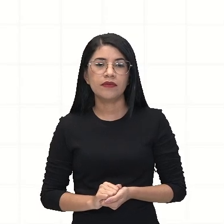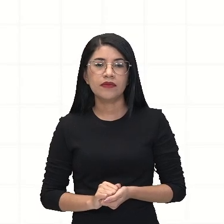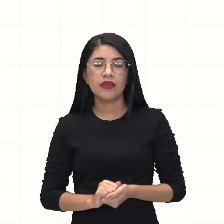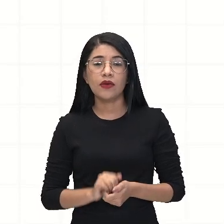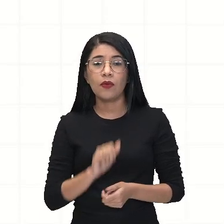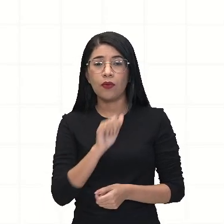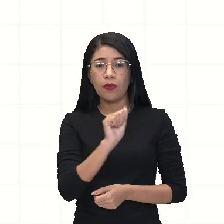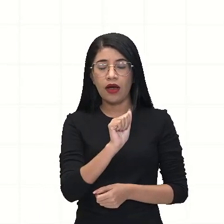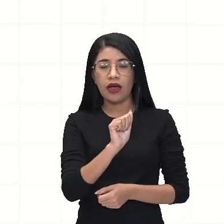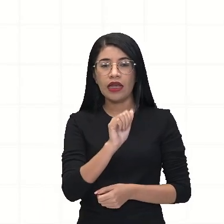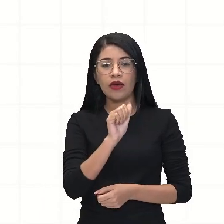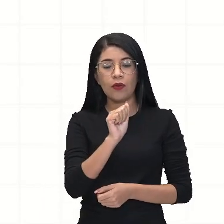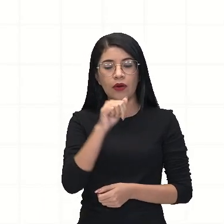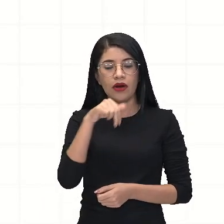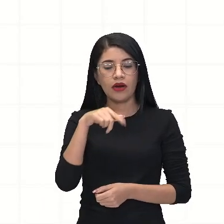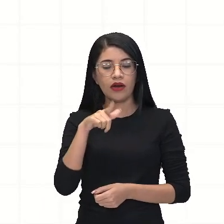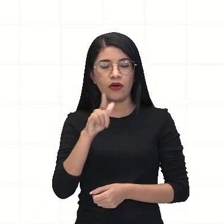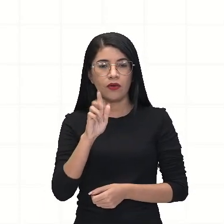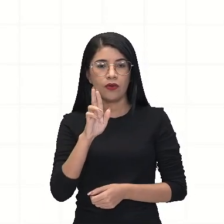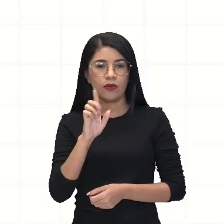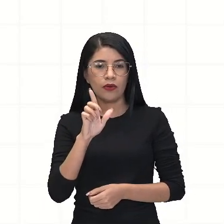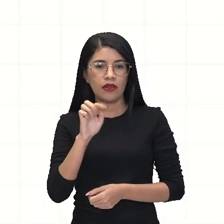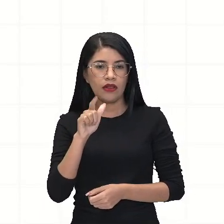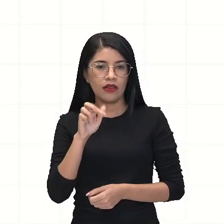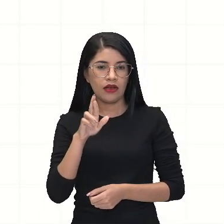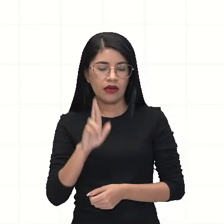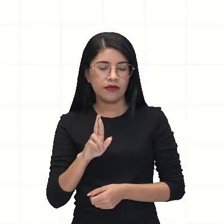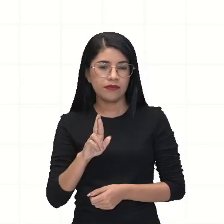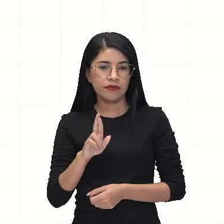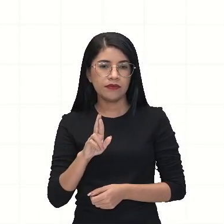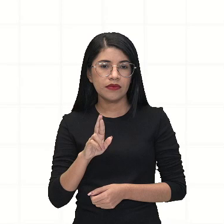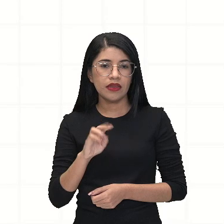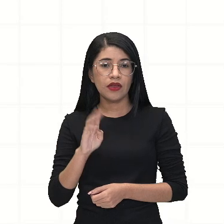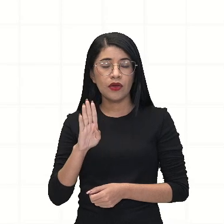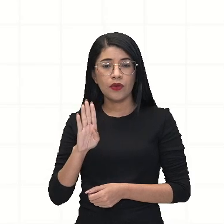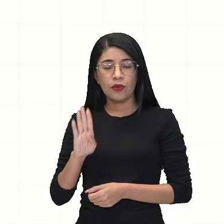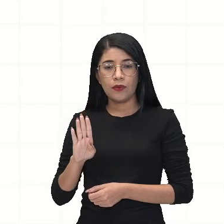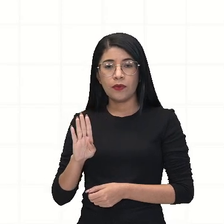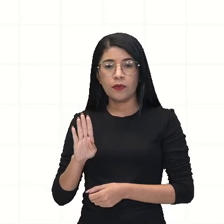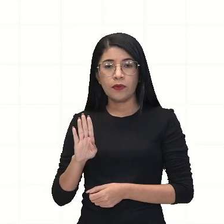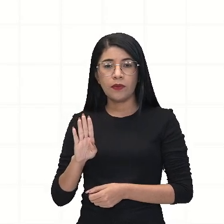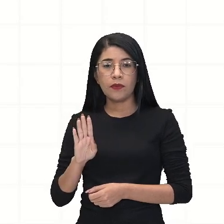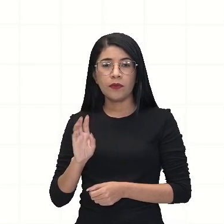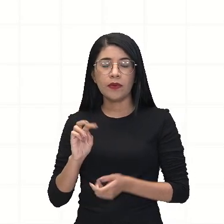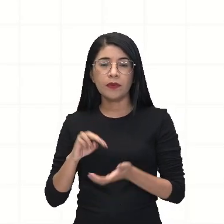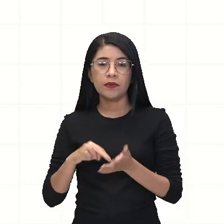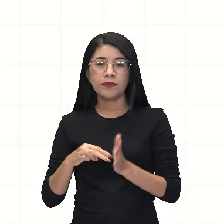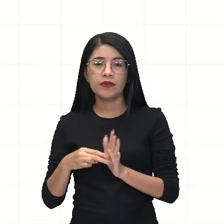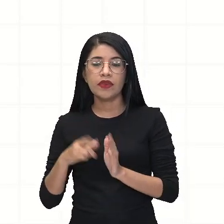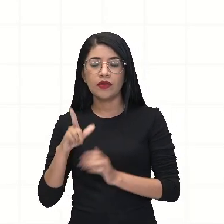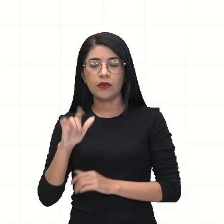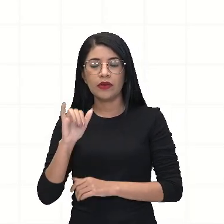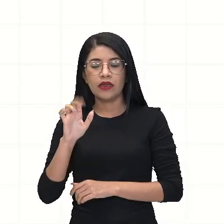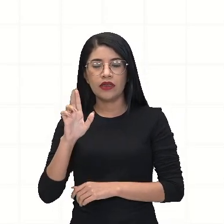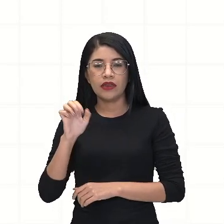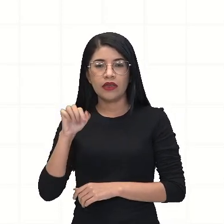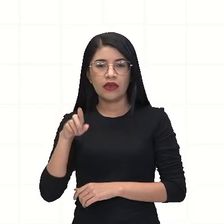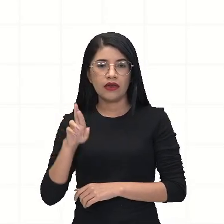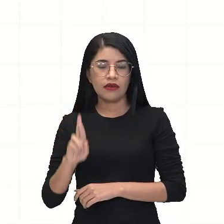né? A de angular. Então, o A vai ser o angular e o B que vai ser o linear.